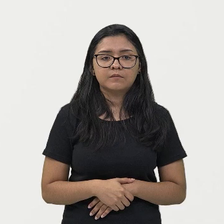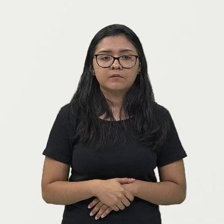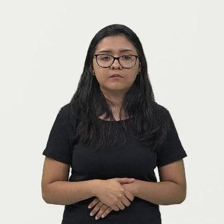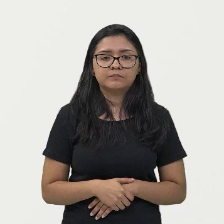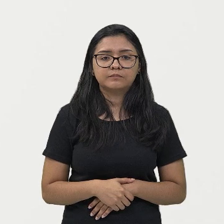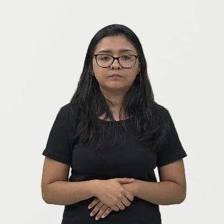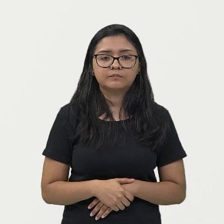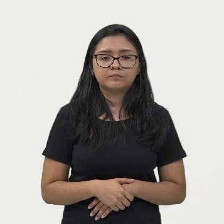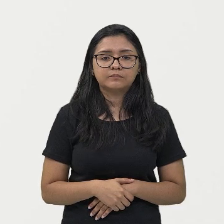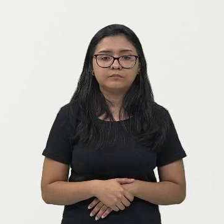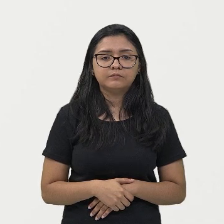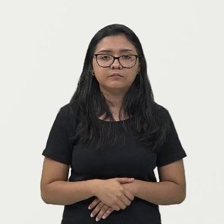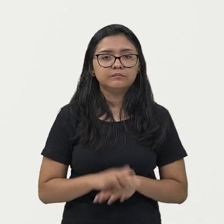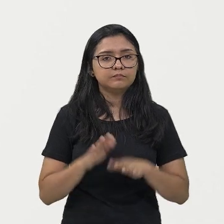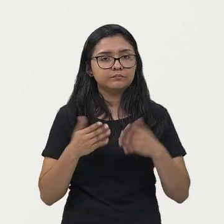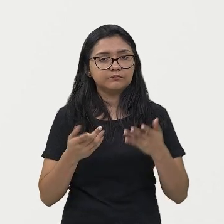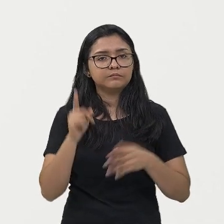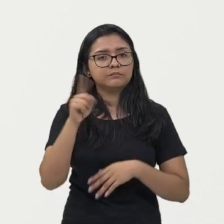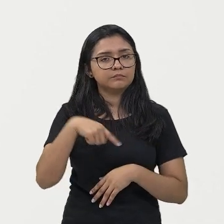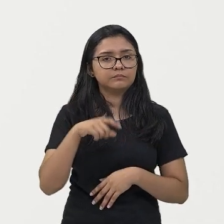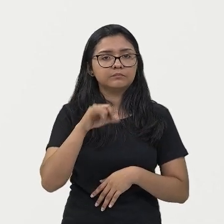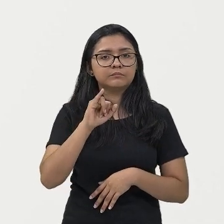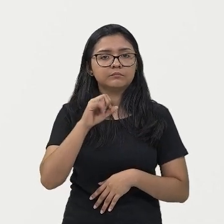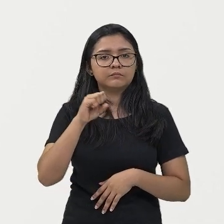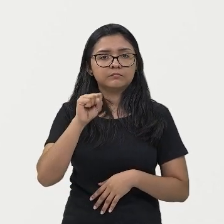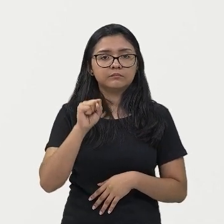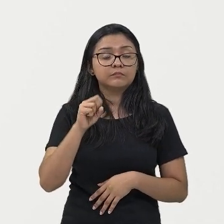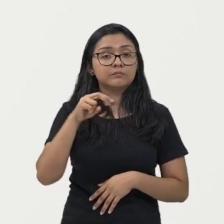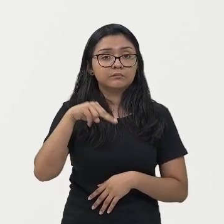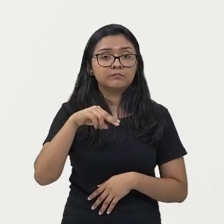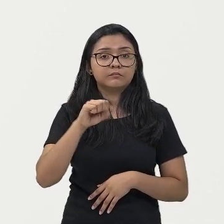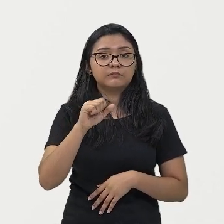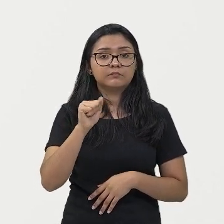Então, ela é insaturada.